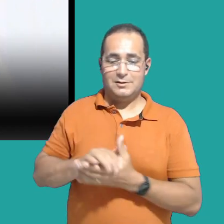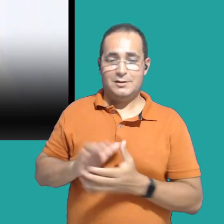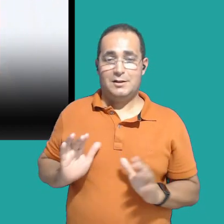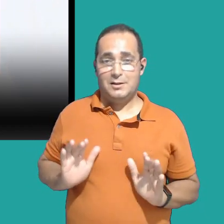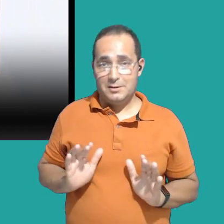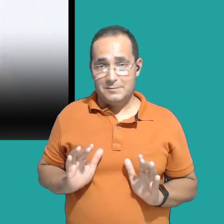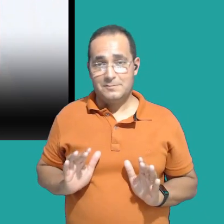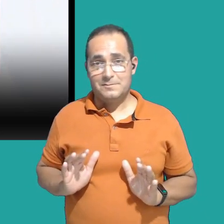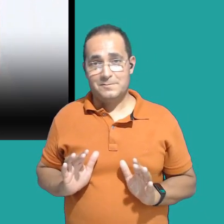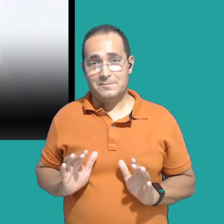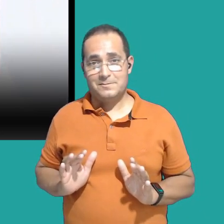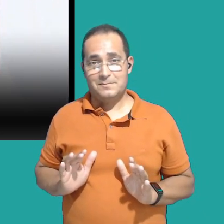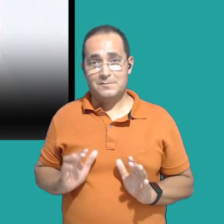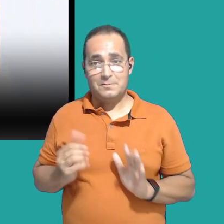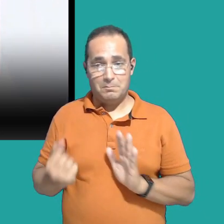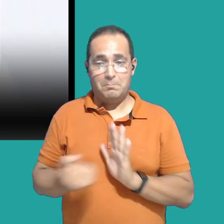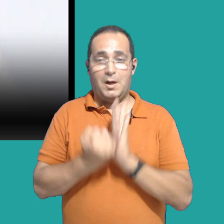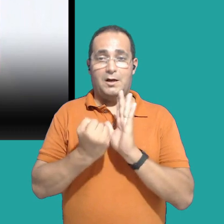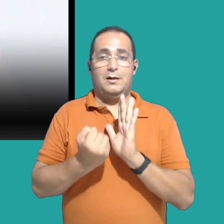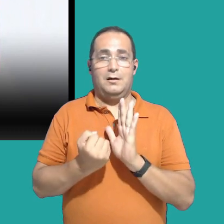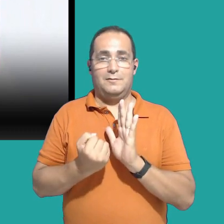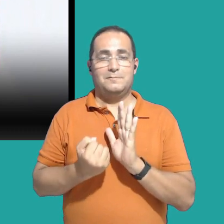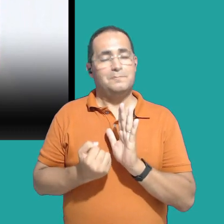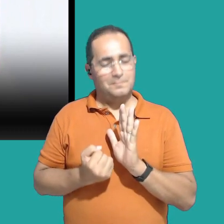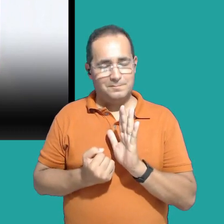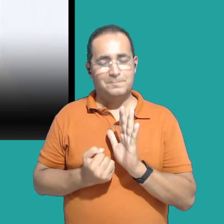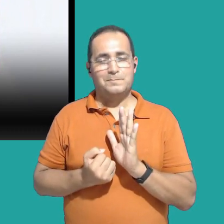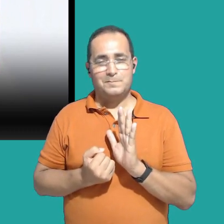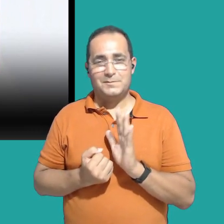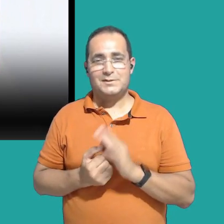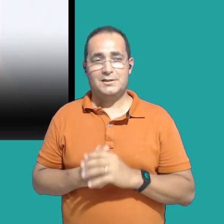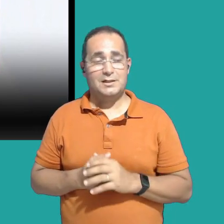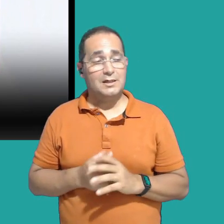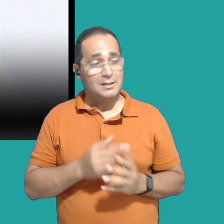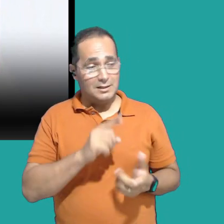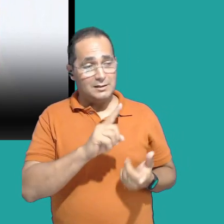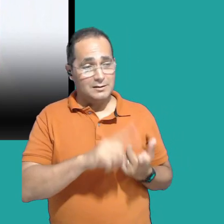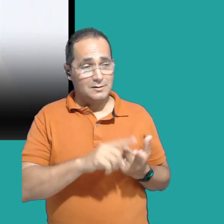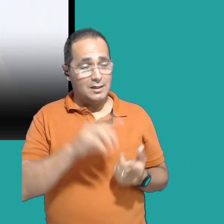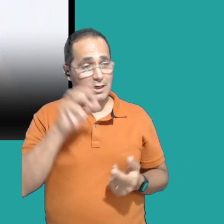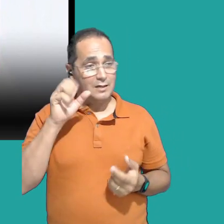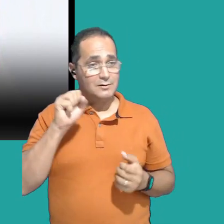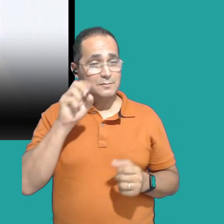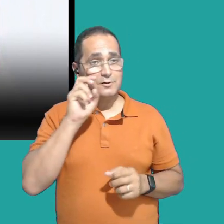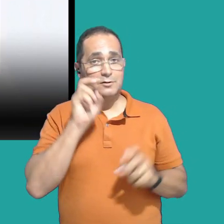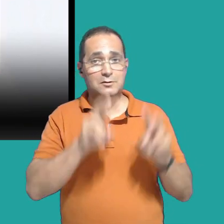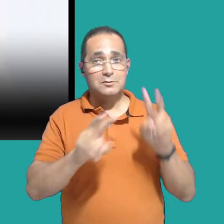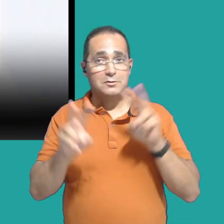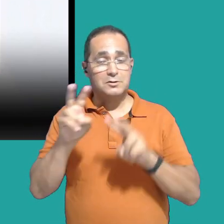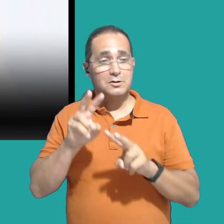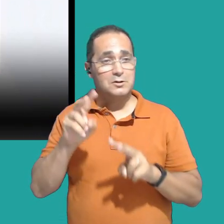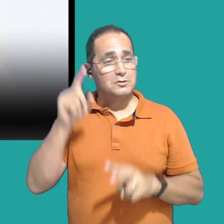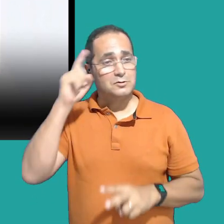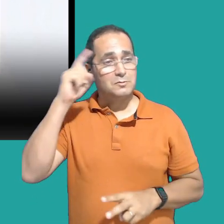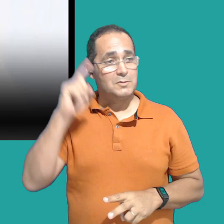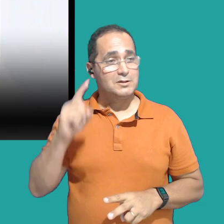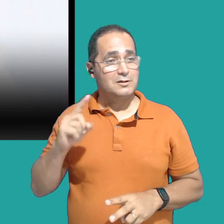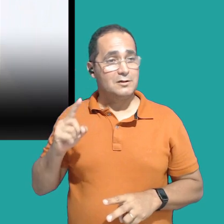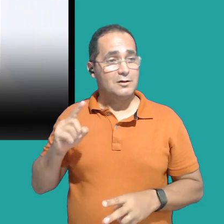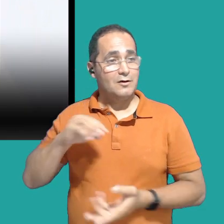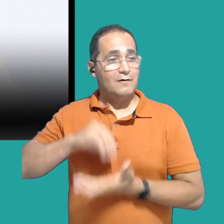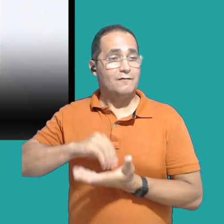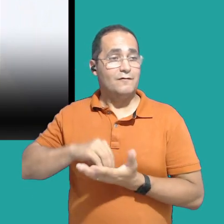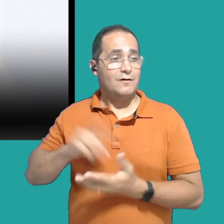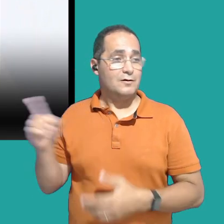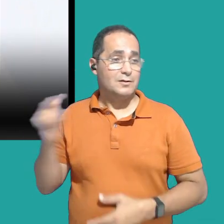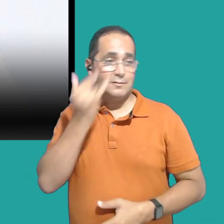boa, casei também recentemente, mas assim, que marca a gente, sabe? E assim, a pessoa que enxerga, às vezes, não